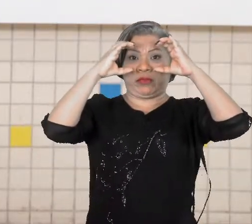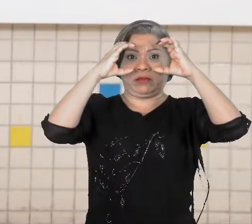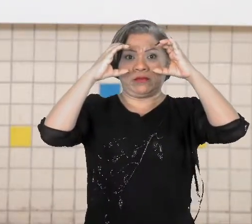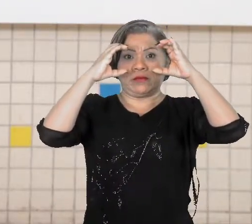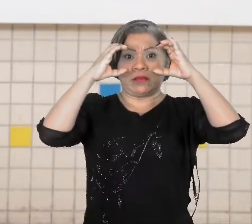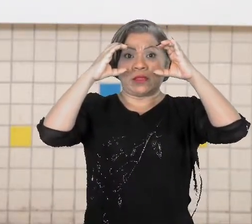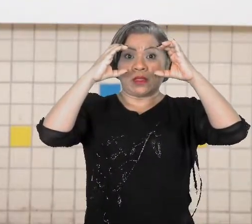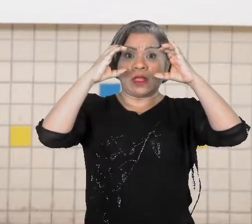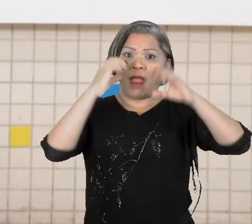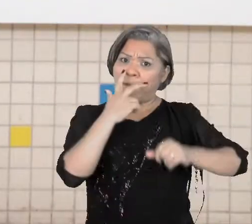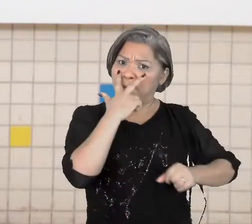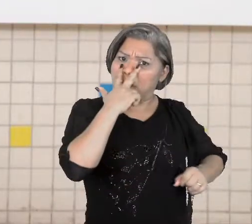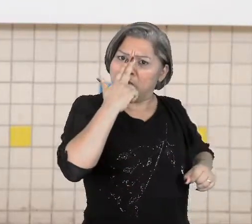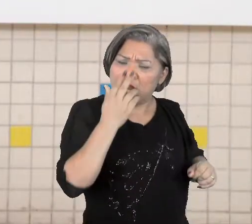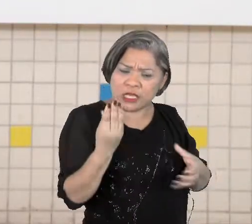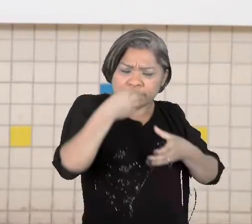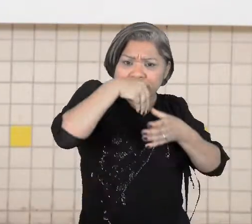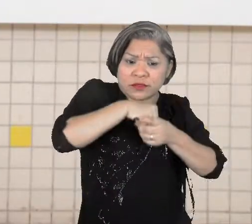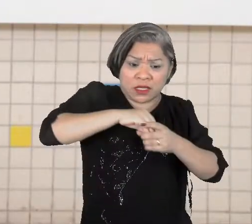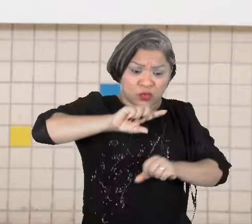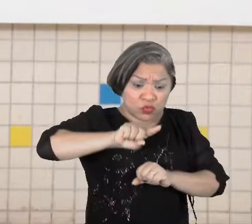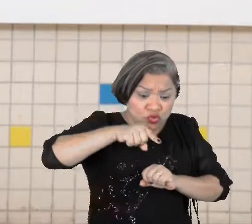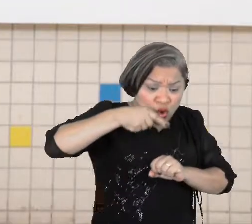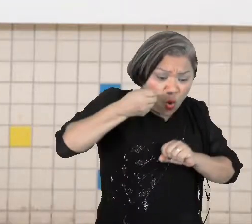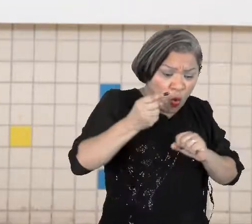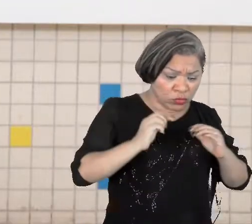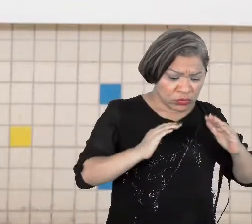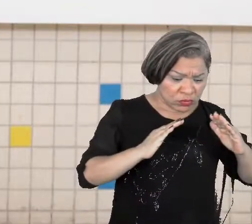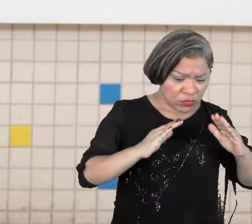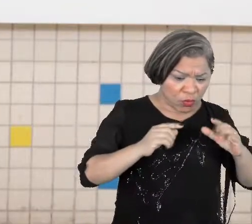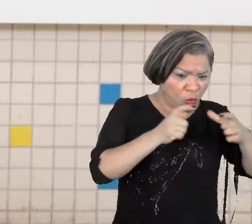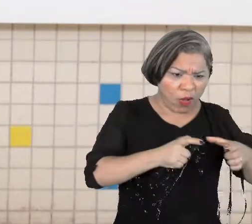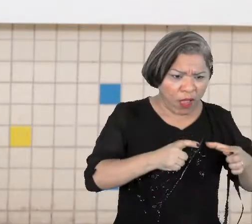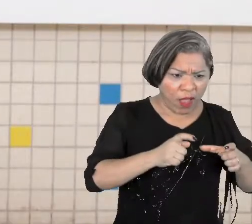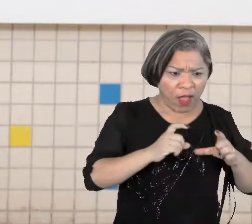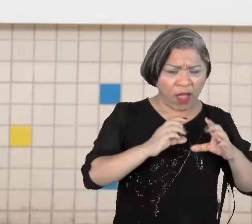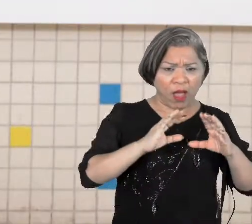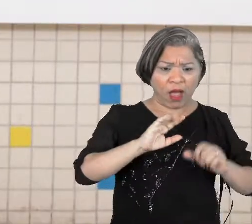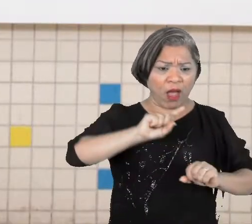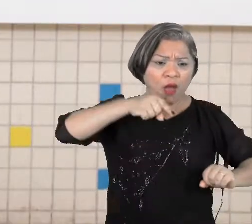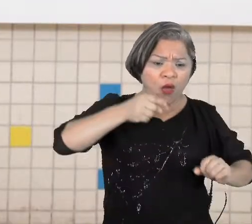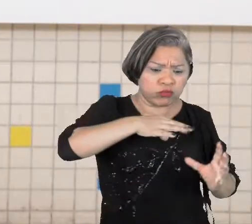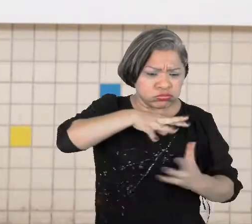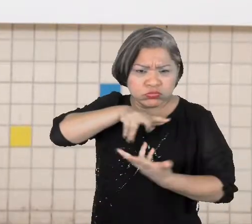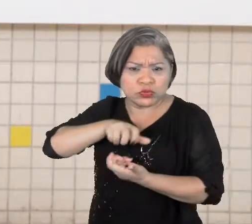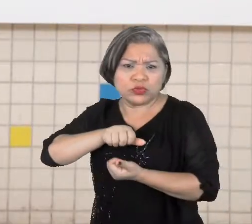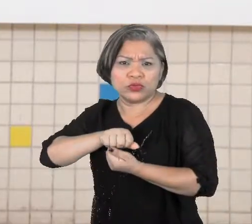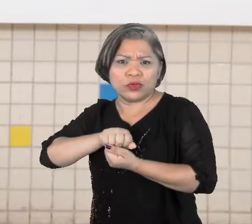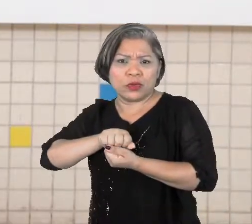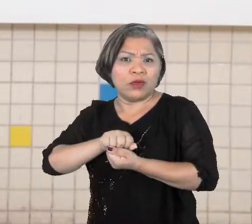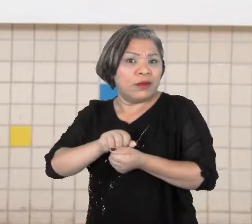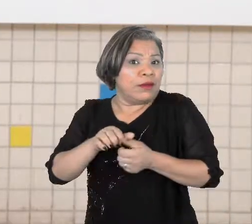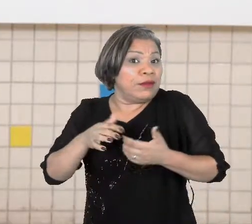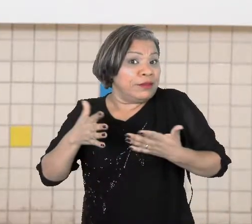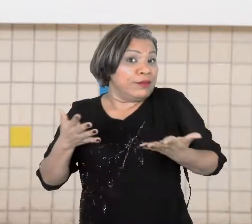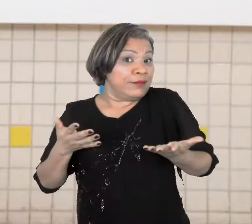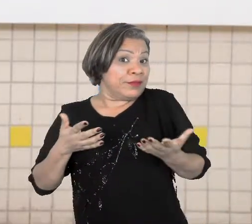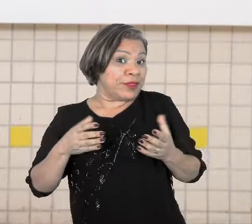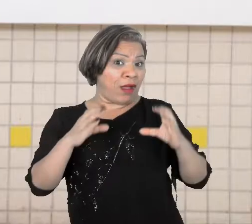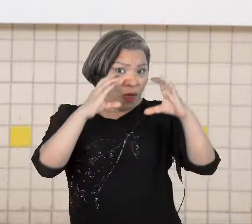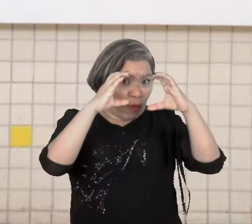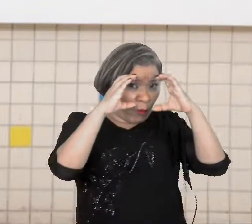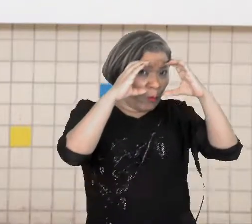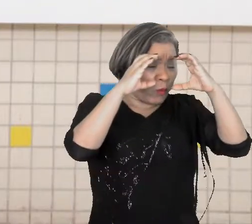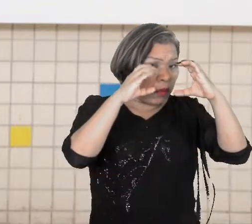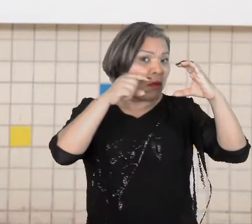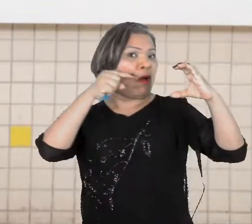outro ambiente, mesmo no conforto da sua casa ou onde você estiver. Essas são algumas das